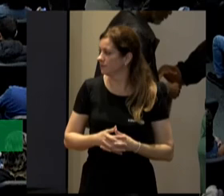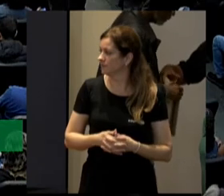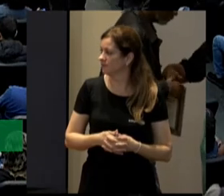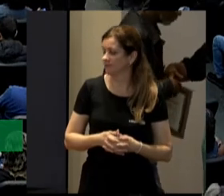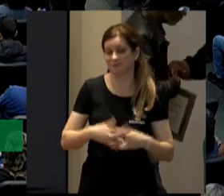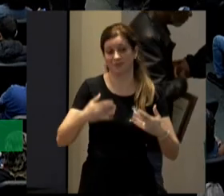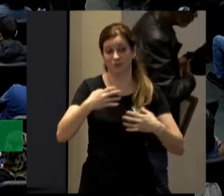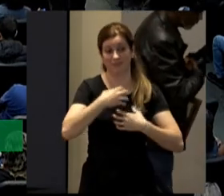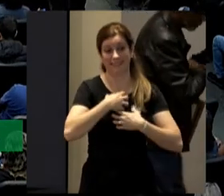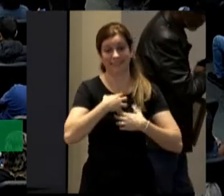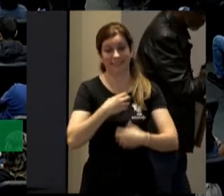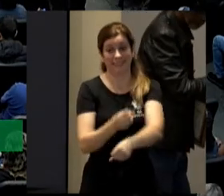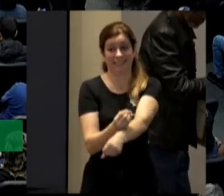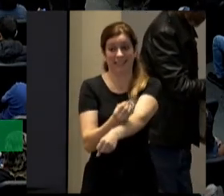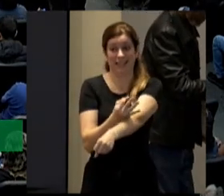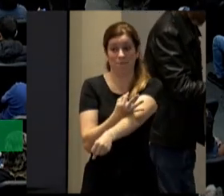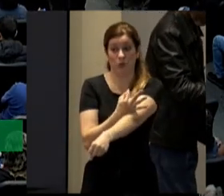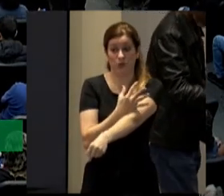Muitas emoções.